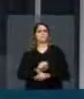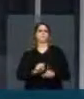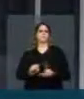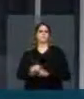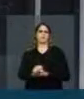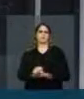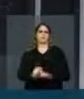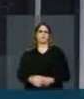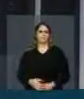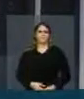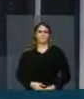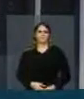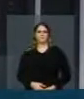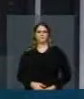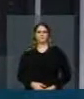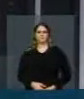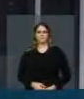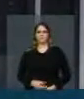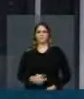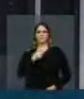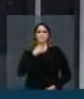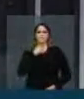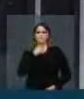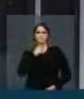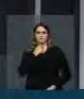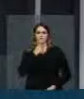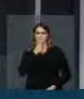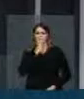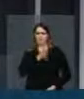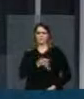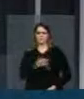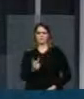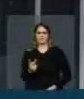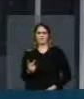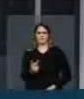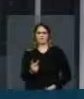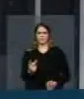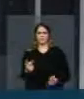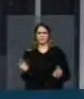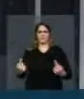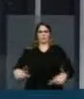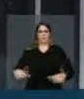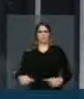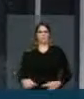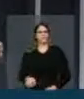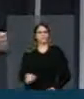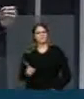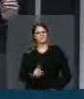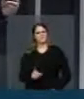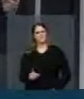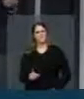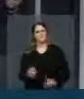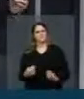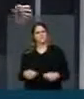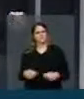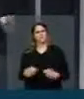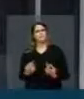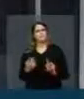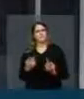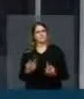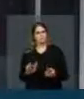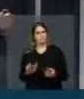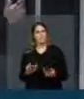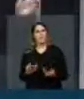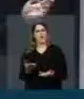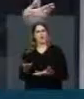podemos continuar colocando uns contra os outros. E, para isso, nós precisamos ter igualdade.